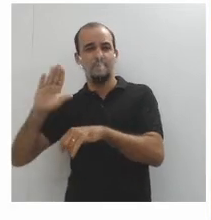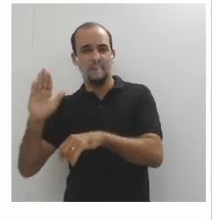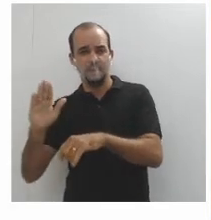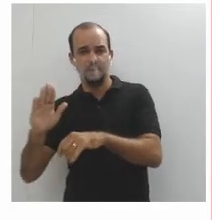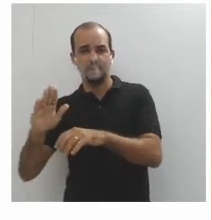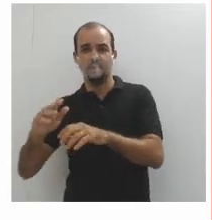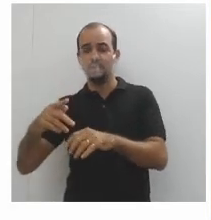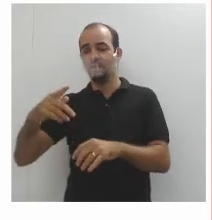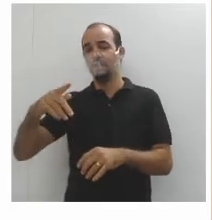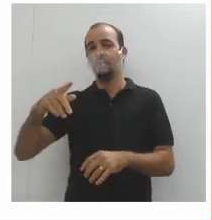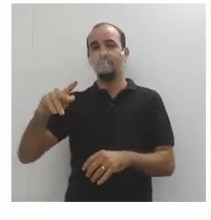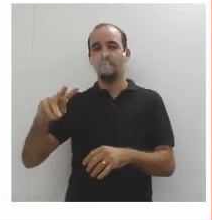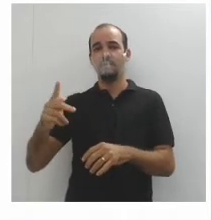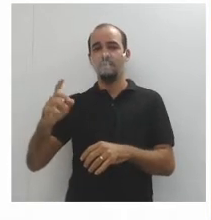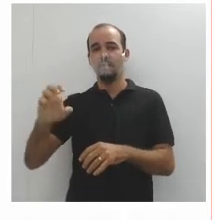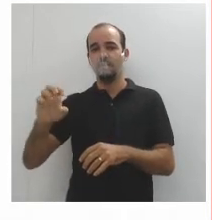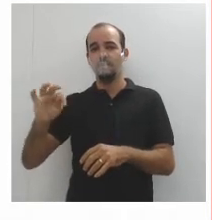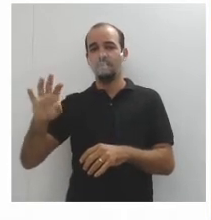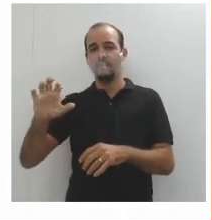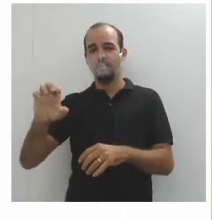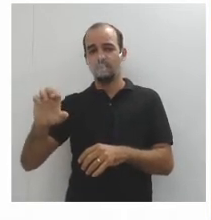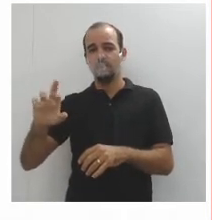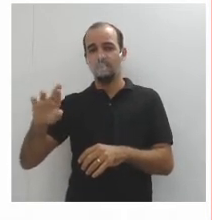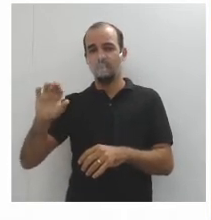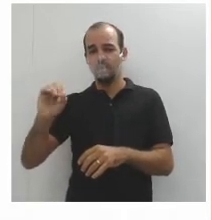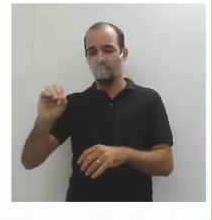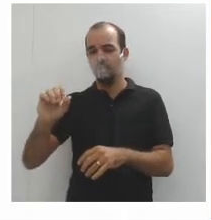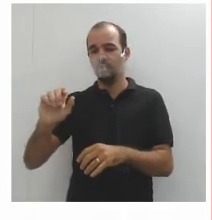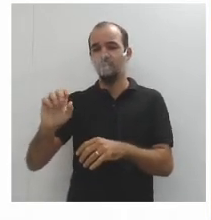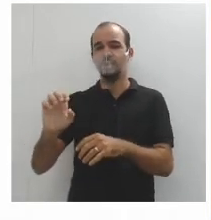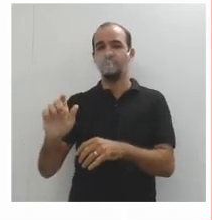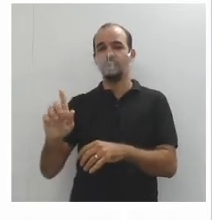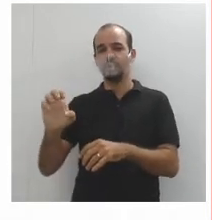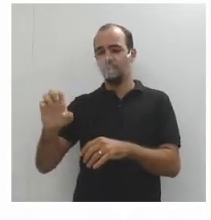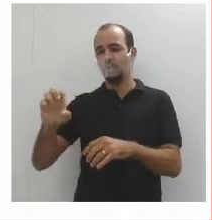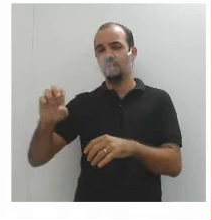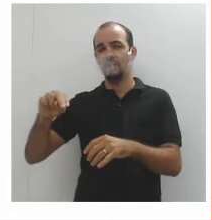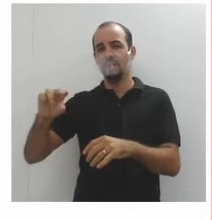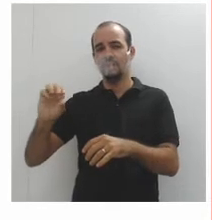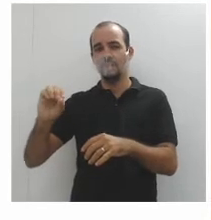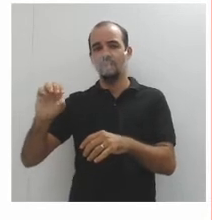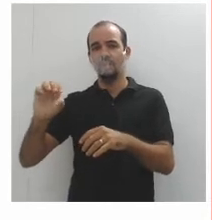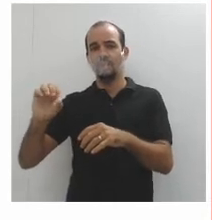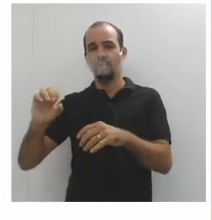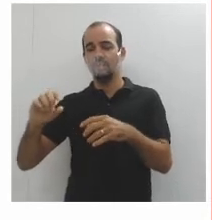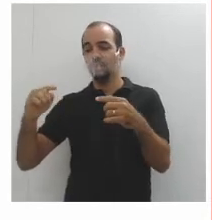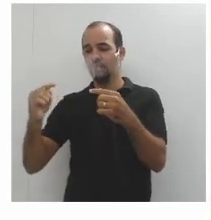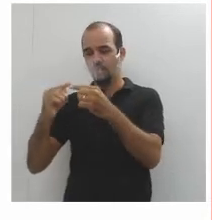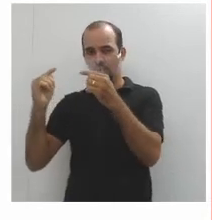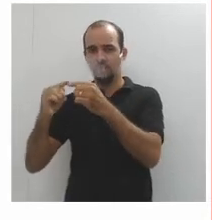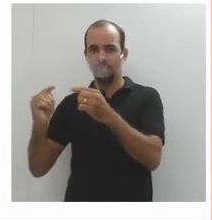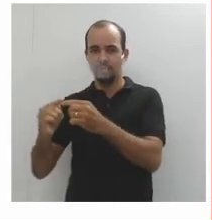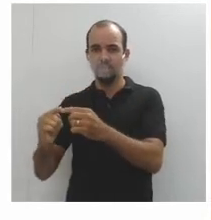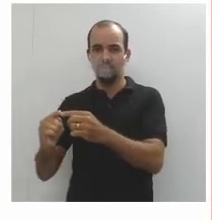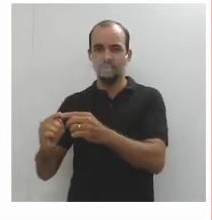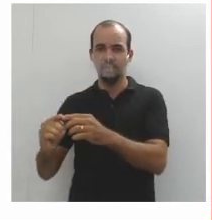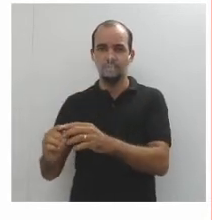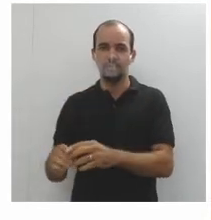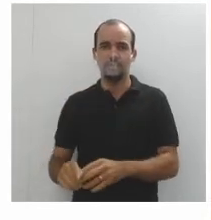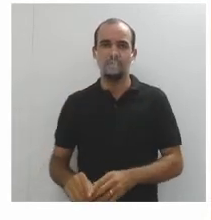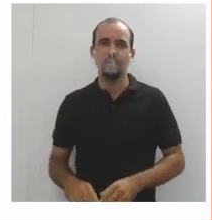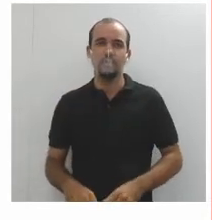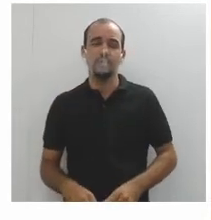um sistema heterogêneo. Tá bom? Os polifásicos, que têm várias